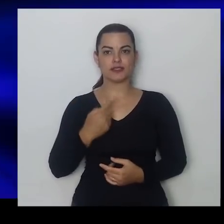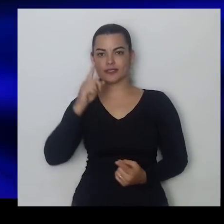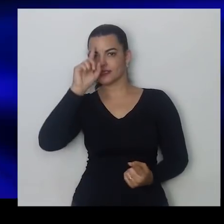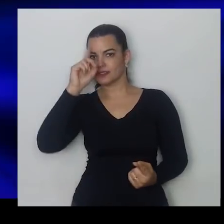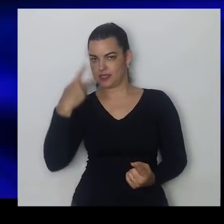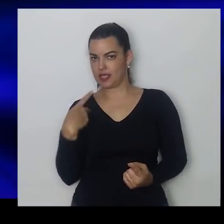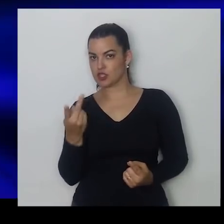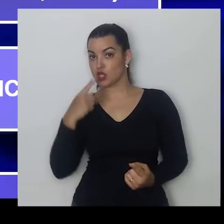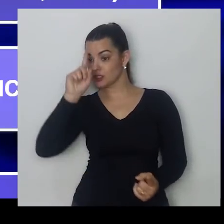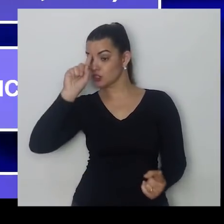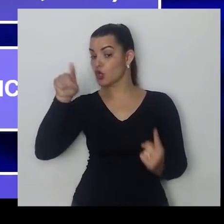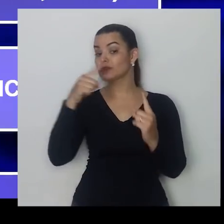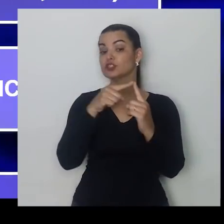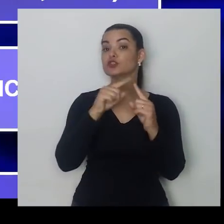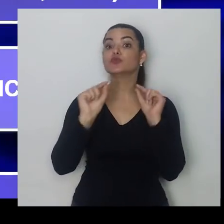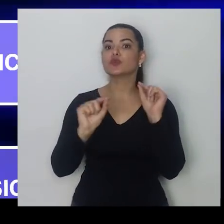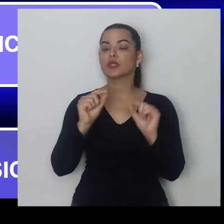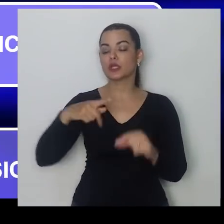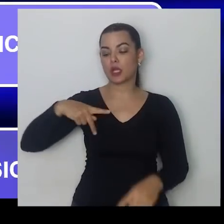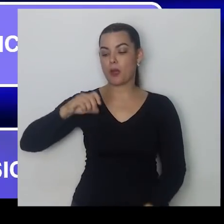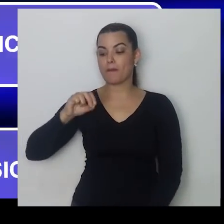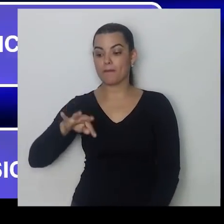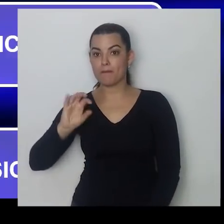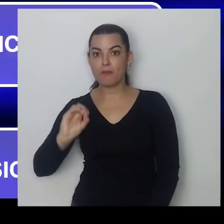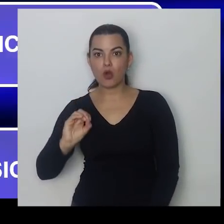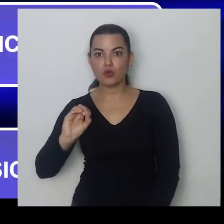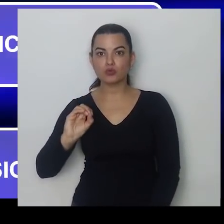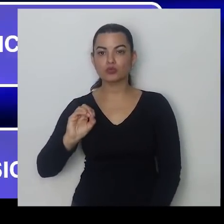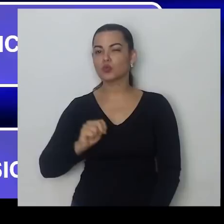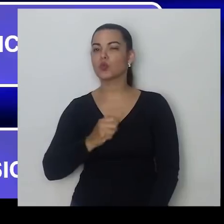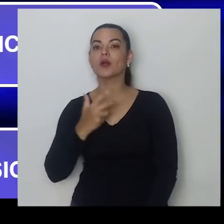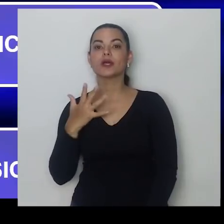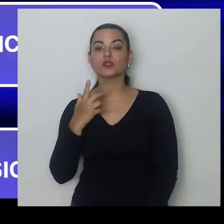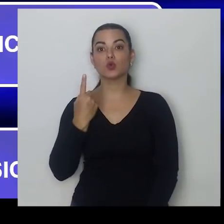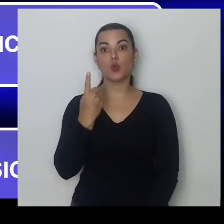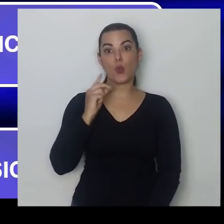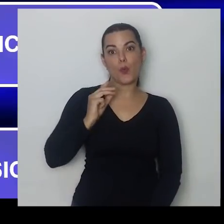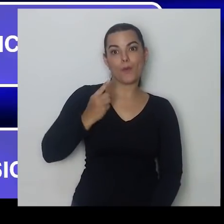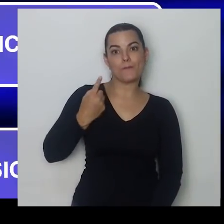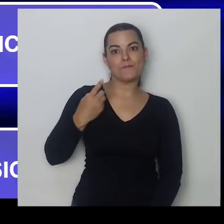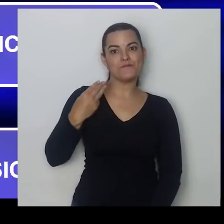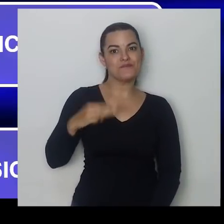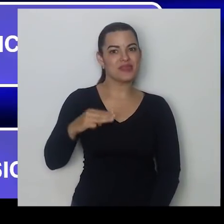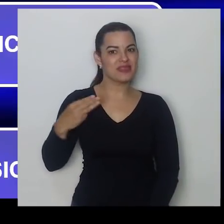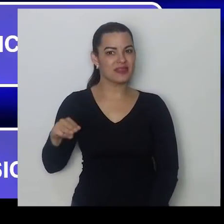Então a nossa meta é chegar ali na pontuação de 1 milhão.